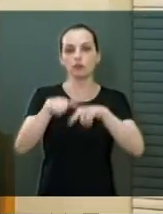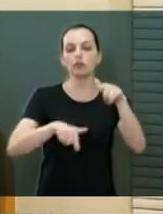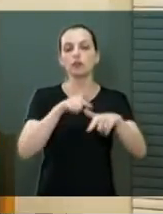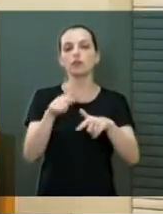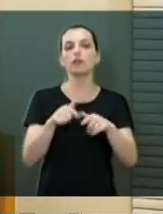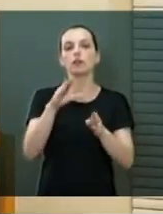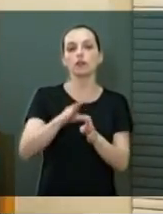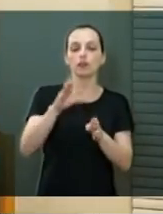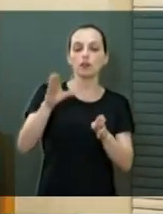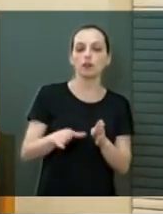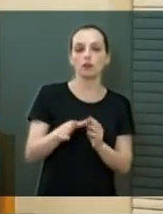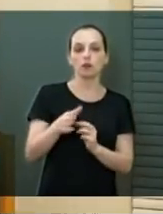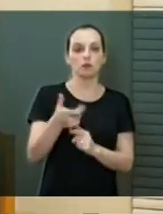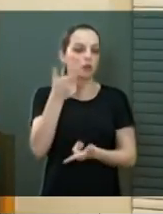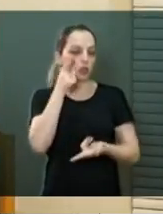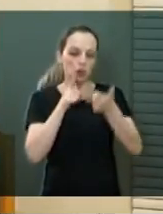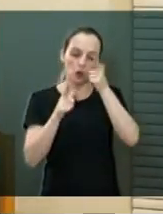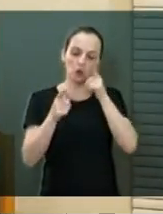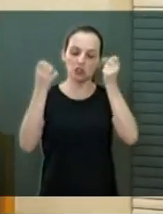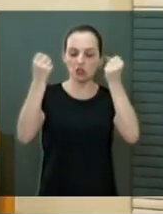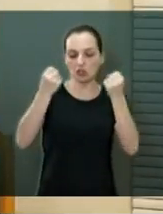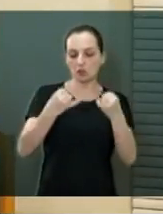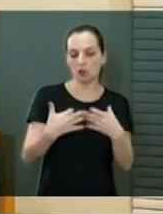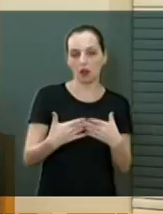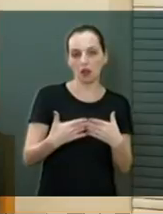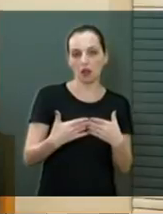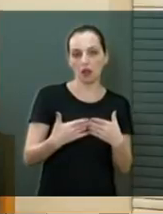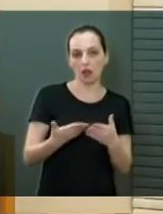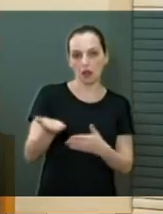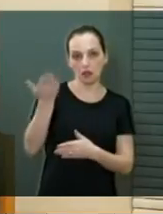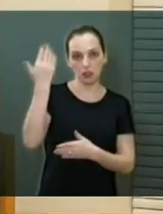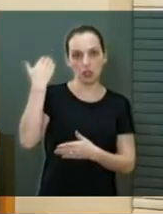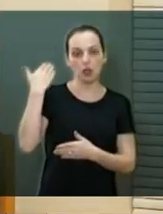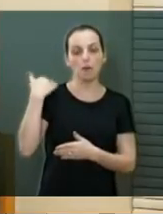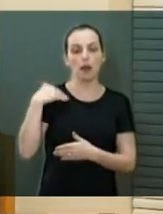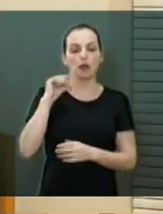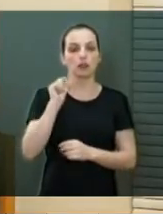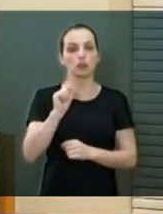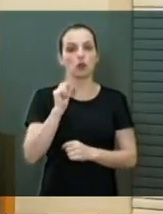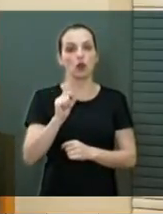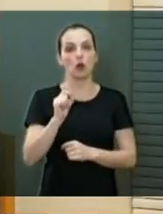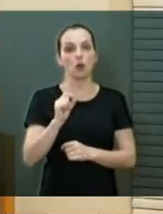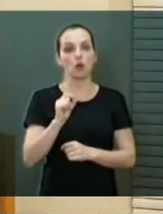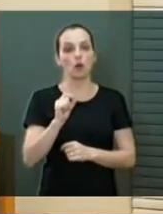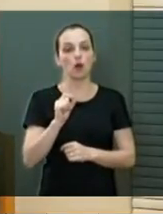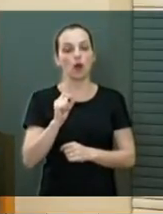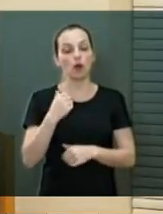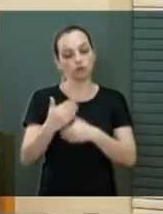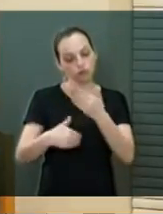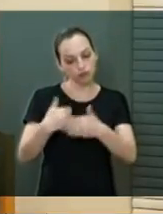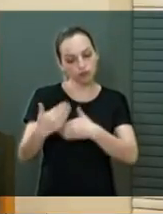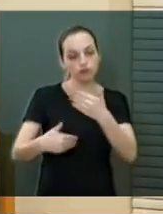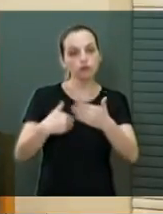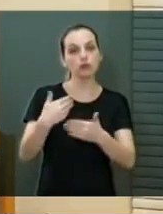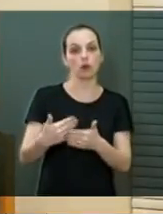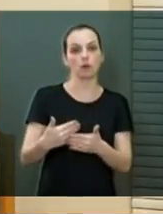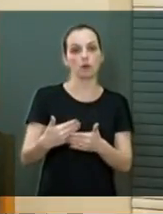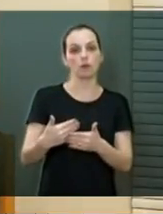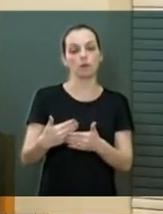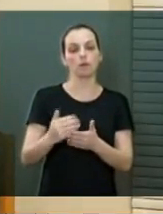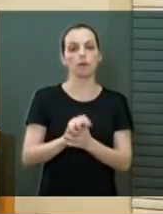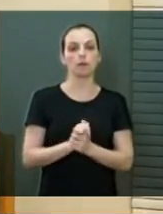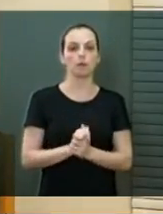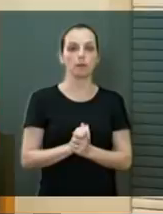que não pudemos falar tudo aqui nos outros pequenos expedientes, mas aos poucos a gente vai colocando tudo em